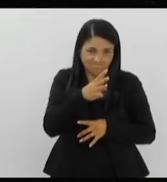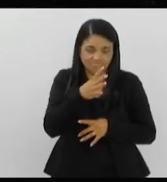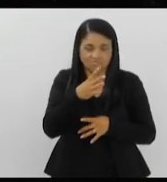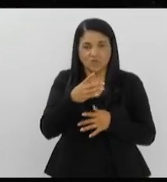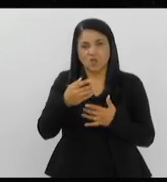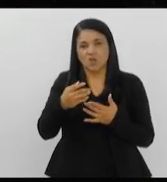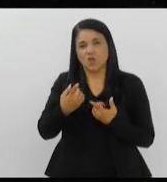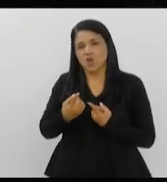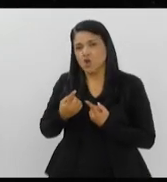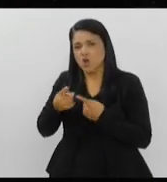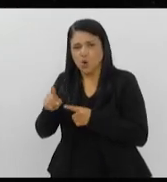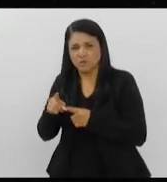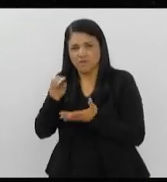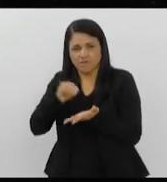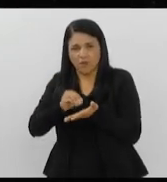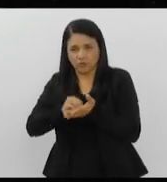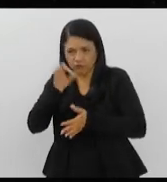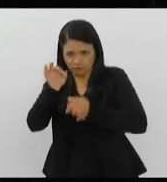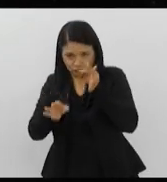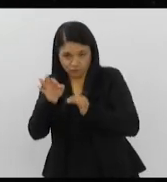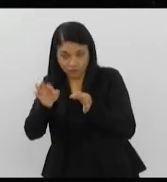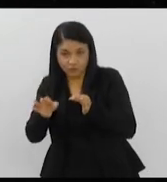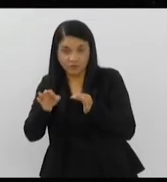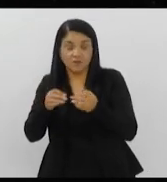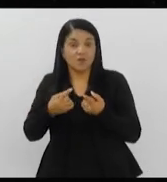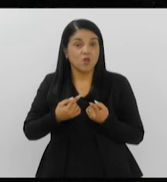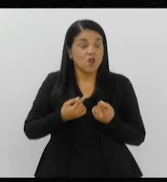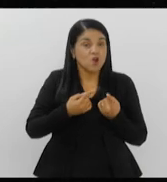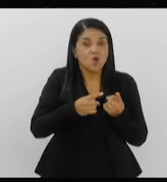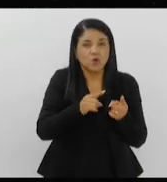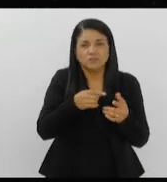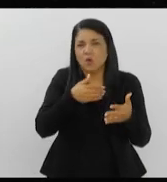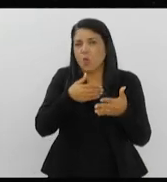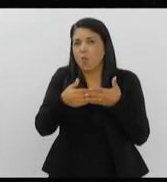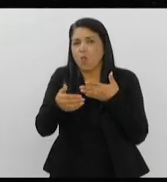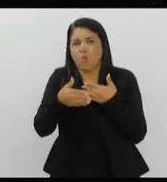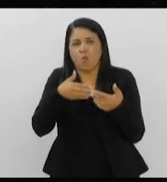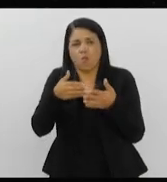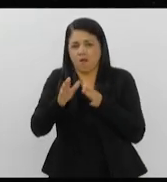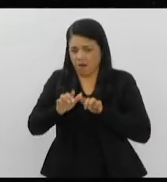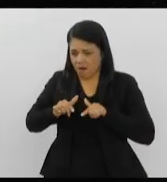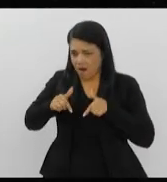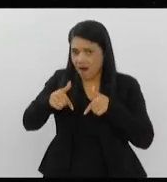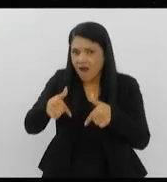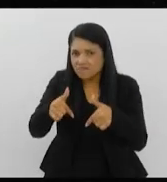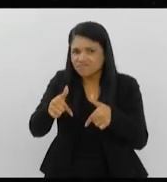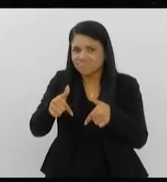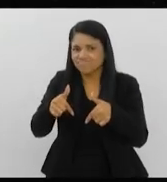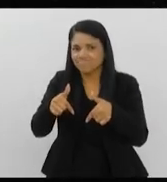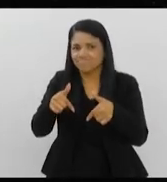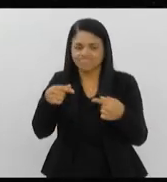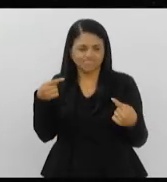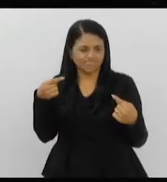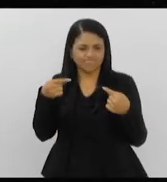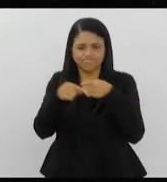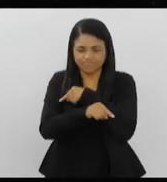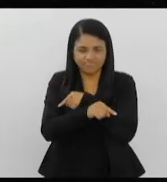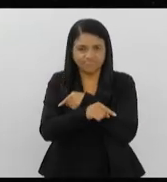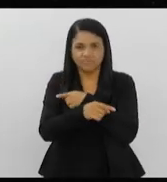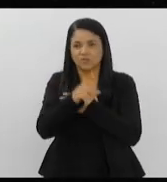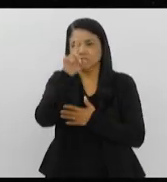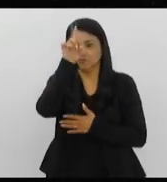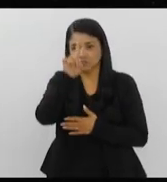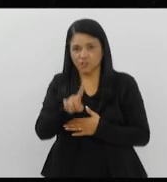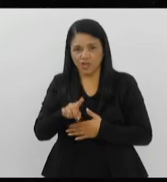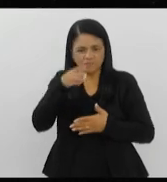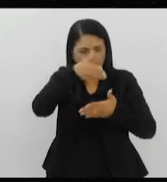as injustiças contra qualquer ato Que tente serar o direito ao